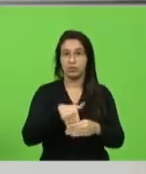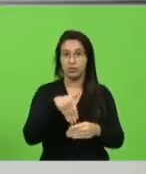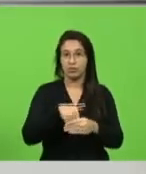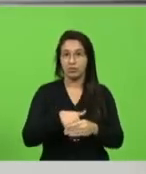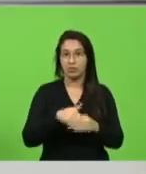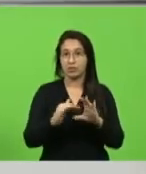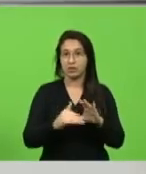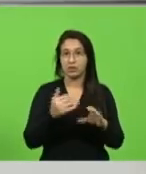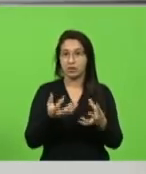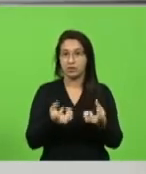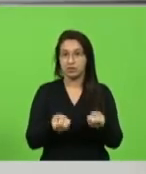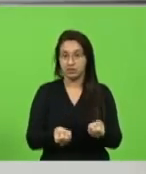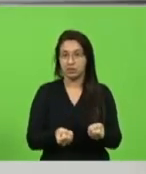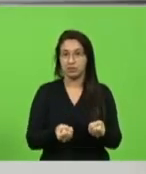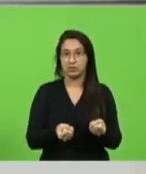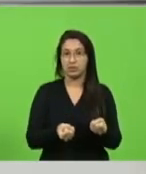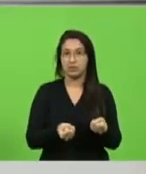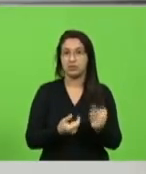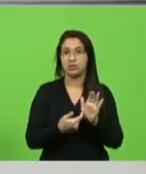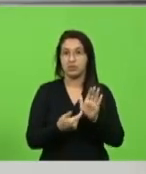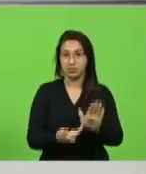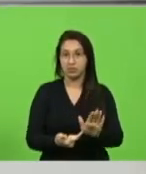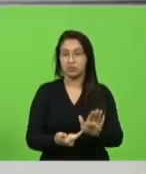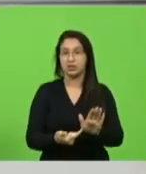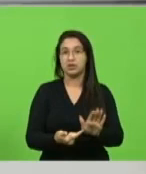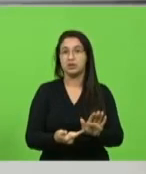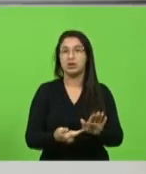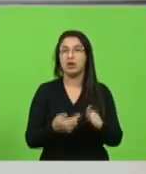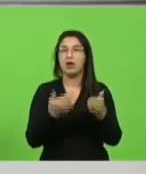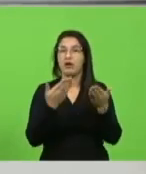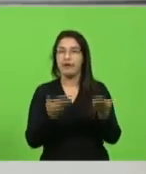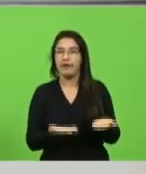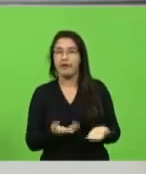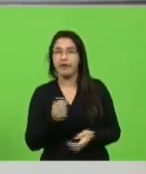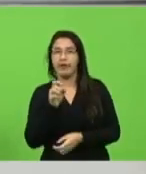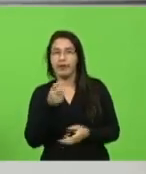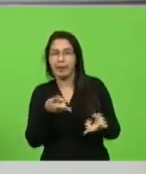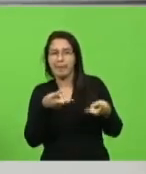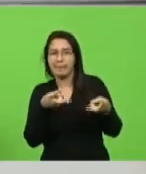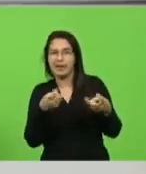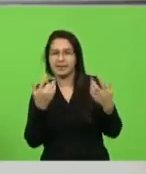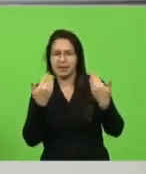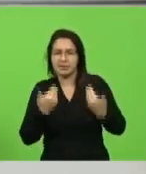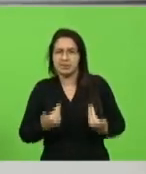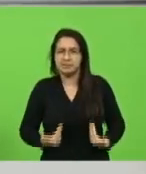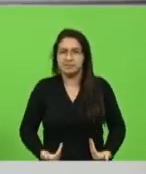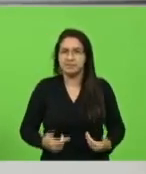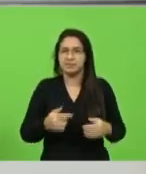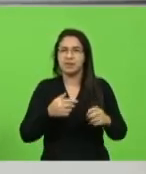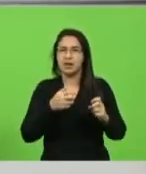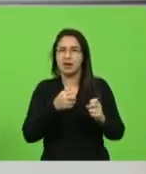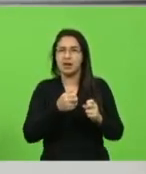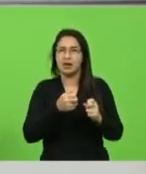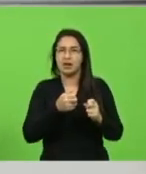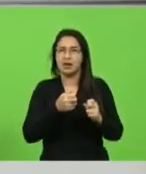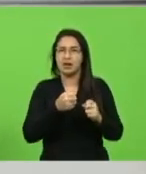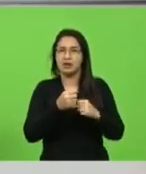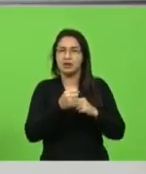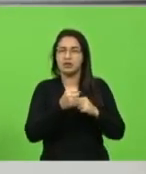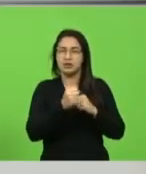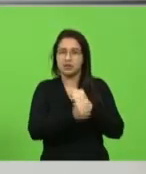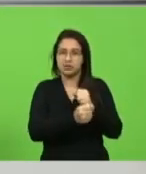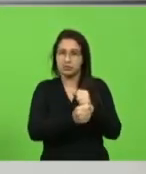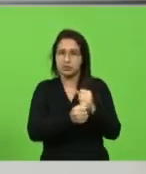da denúncia, o comportamento do denunciado por ocasião das lives sobre o enfrentamento da